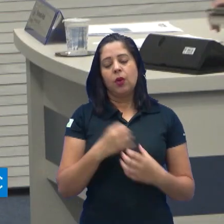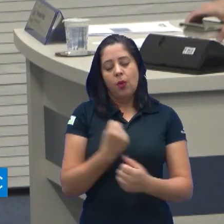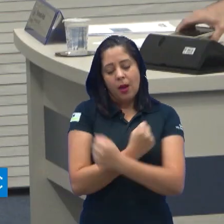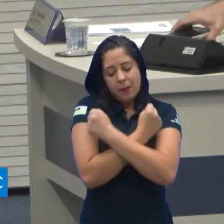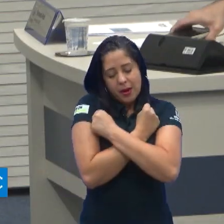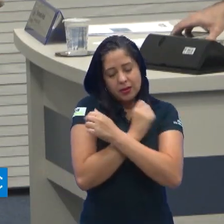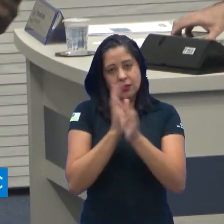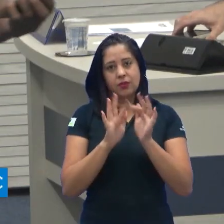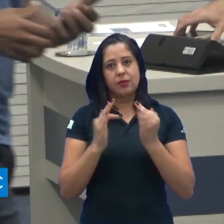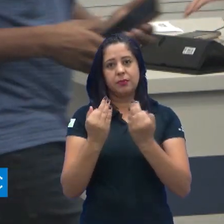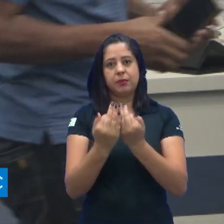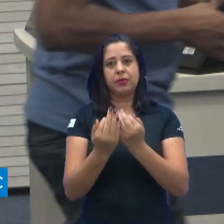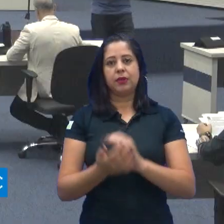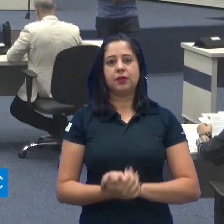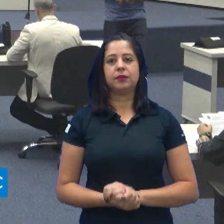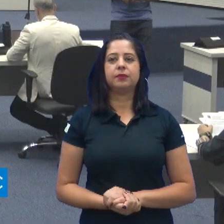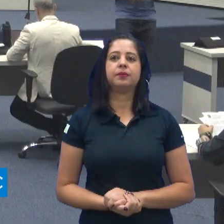também.